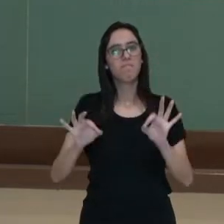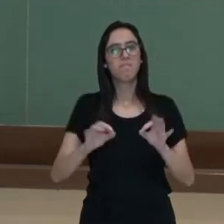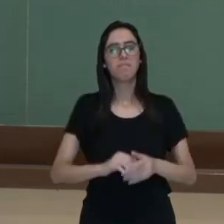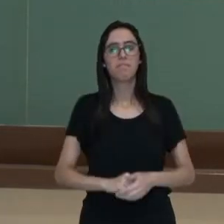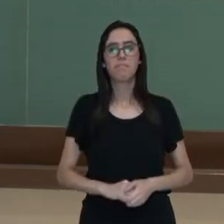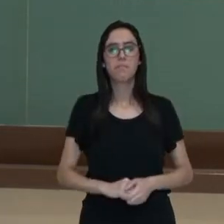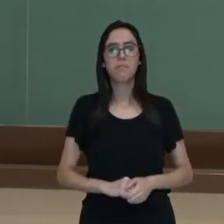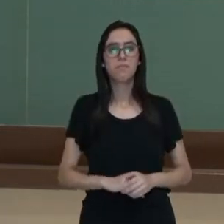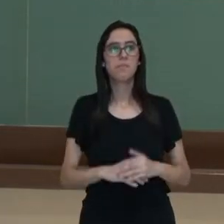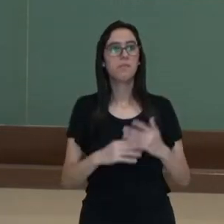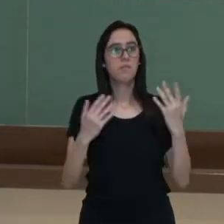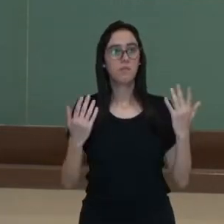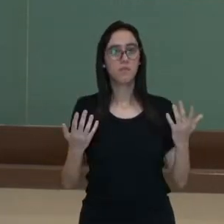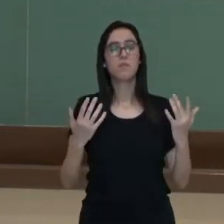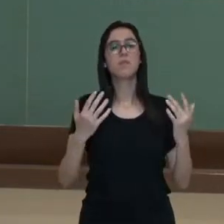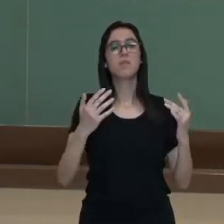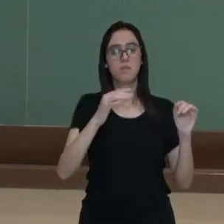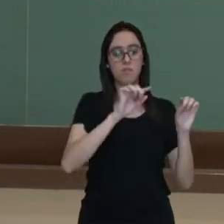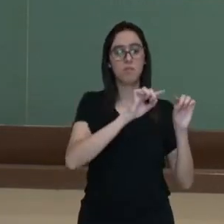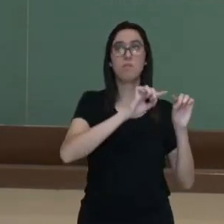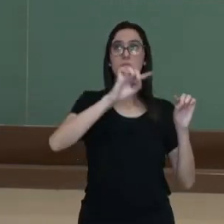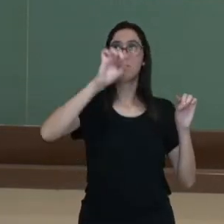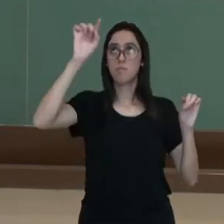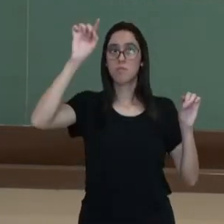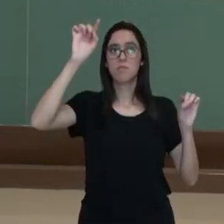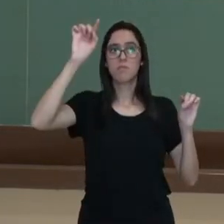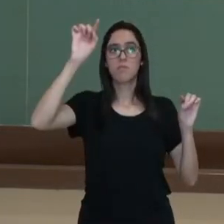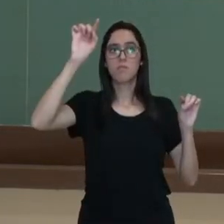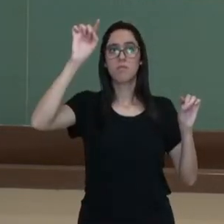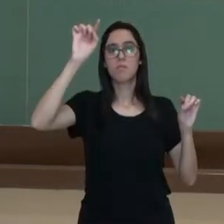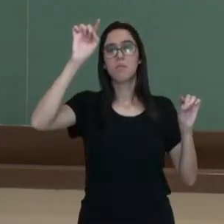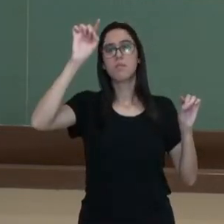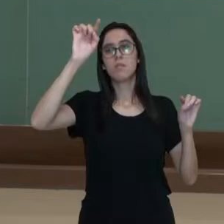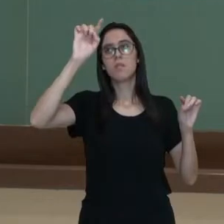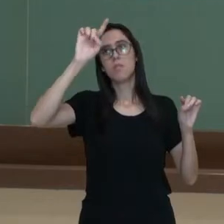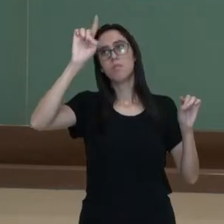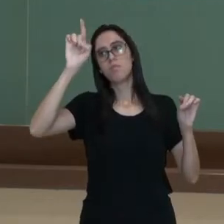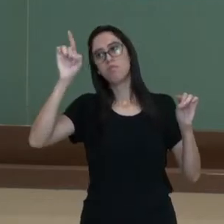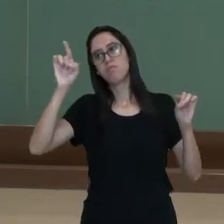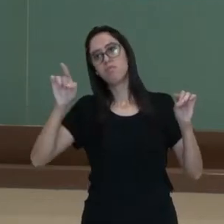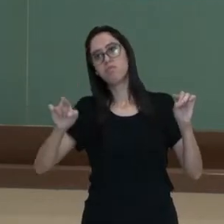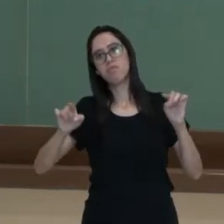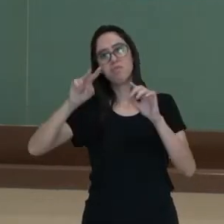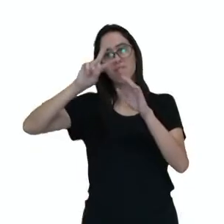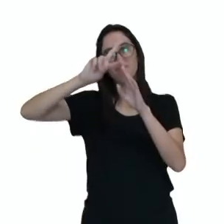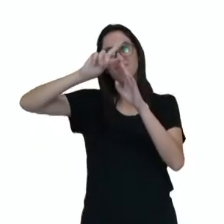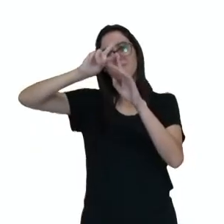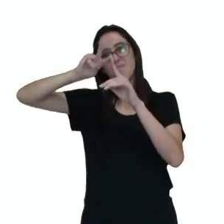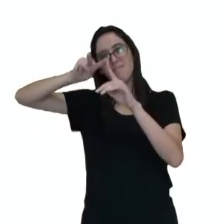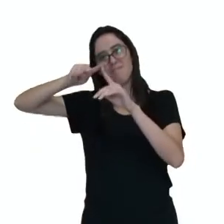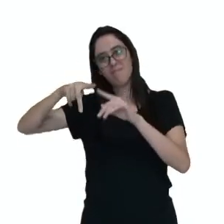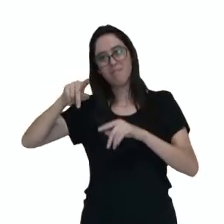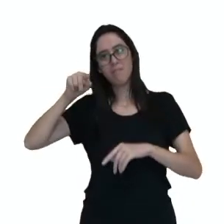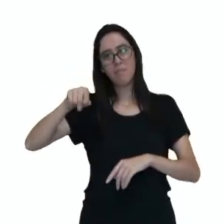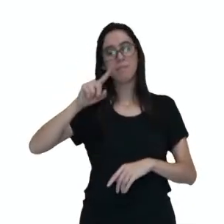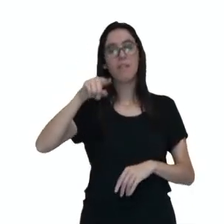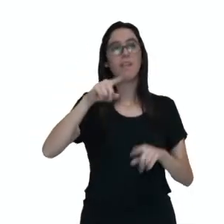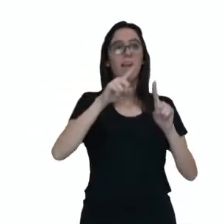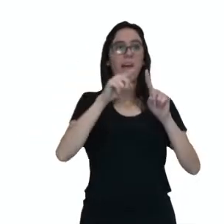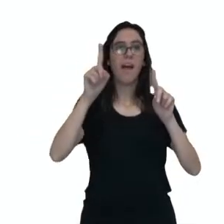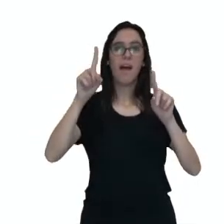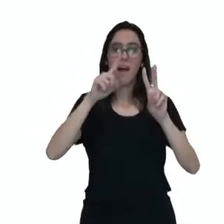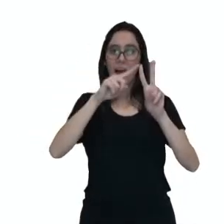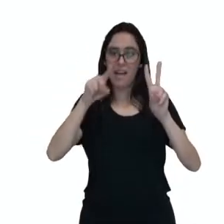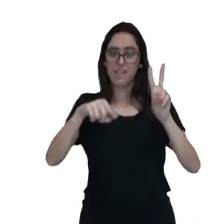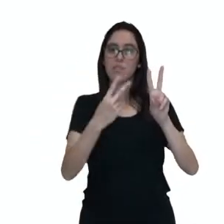triângulo. E eu desço com o compasso. Esse ponto P aqui representa raiz de 2. Então, repare que ele